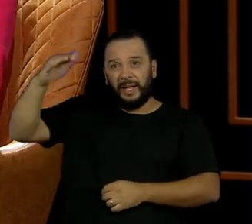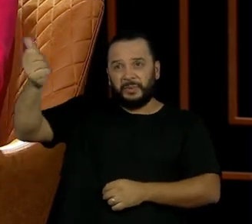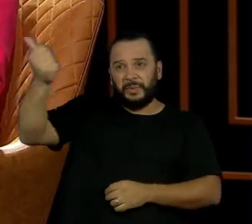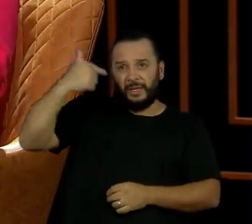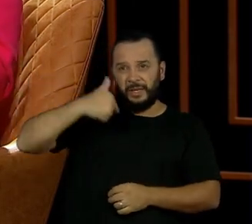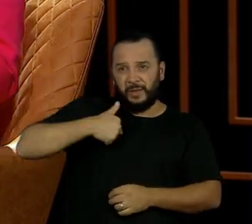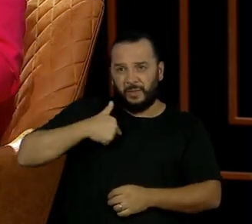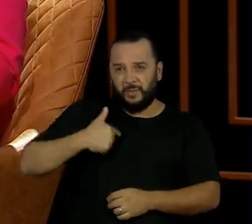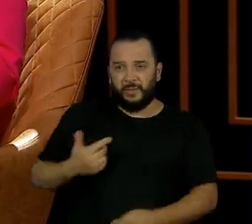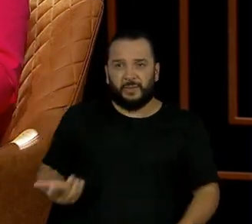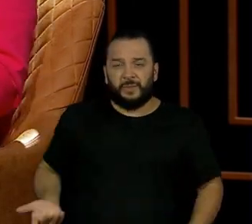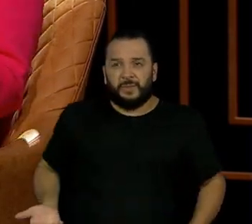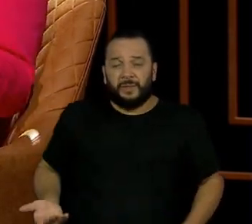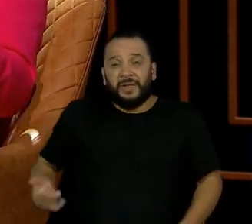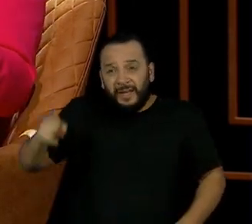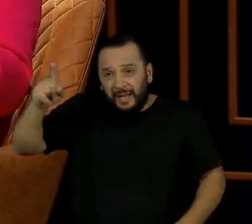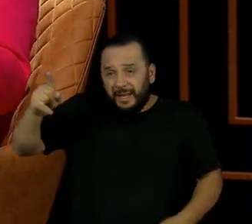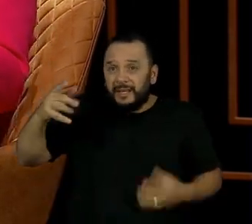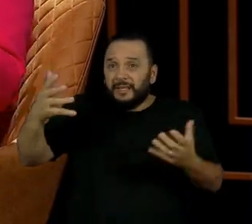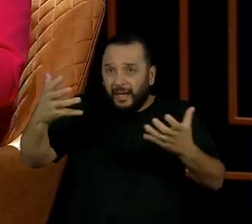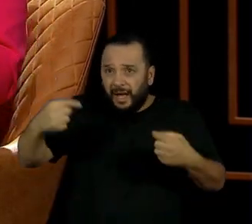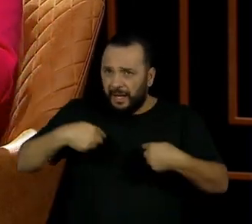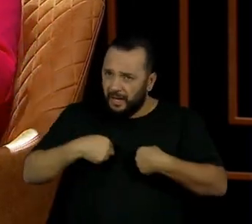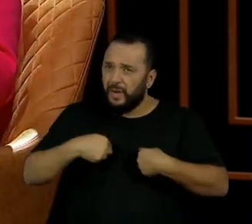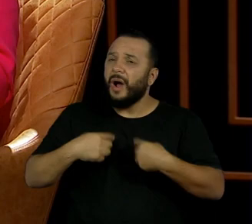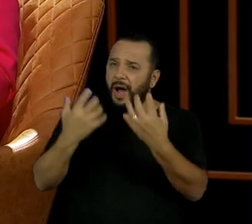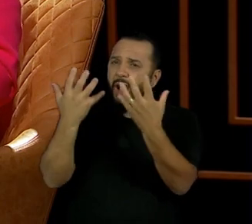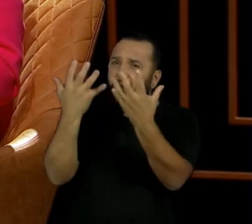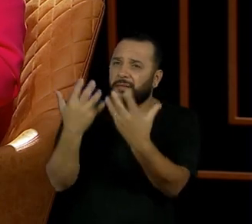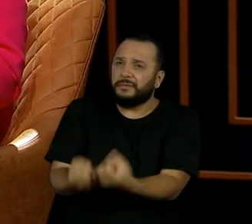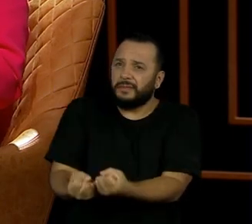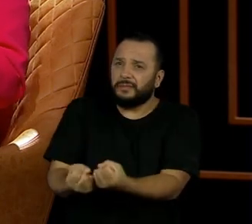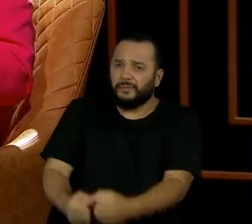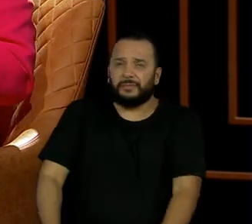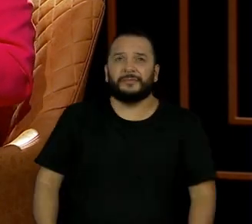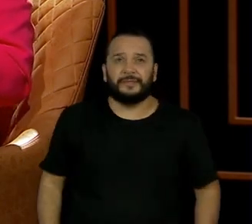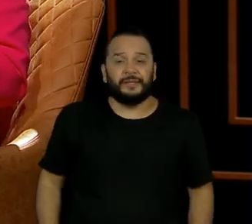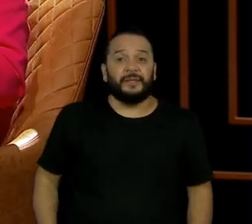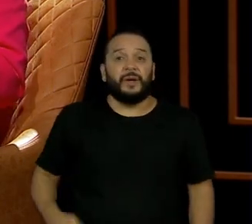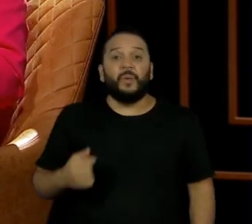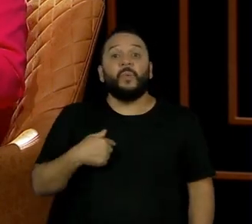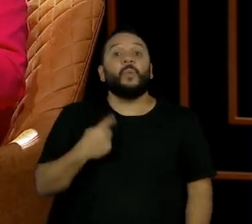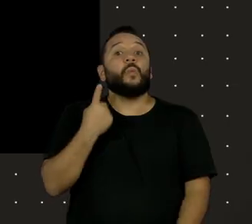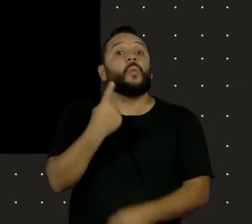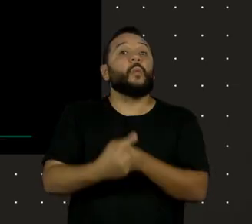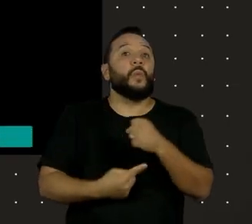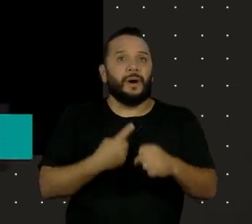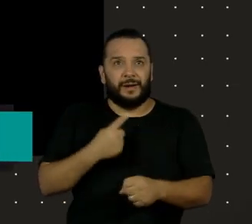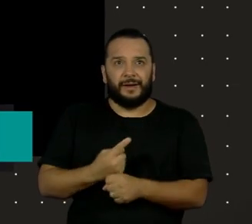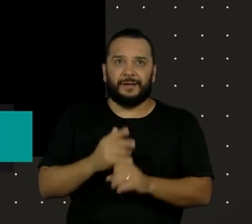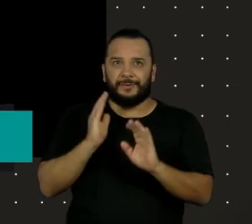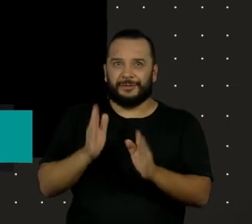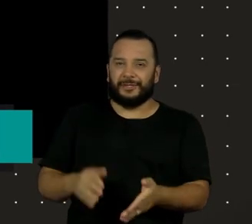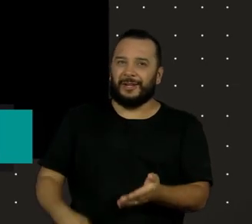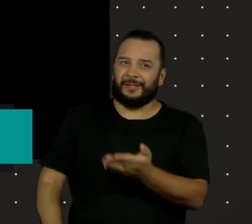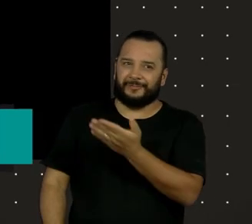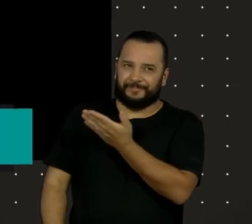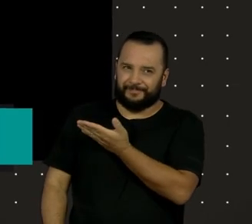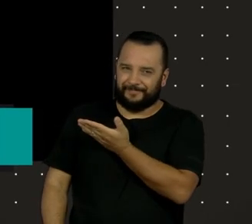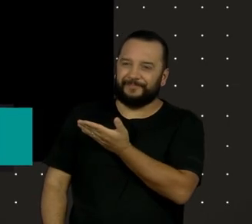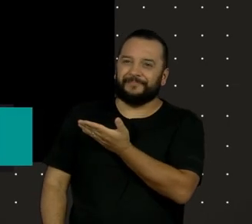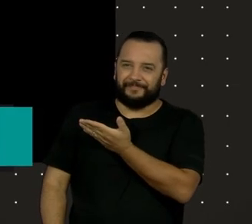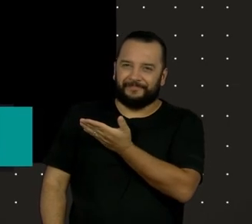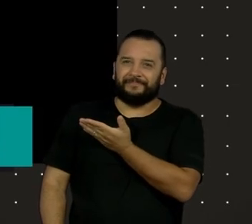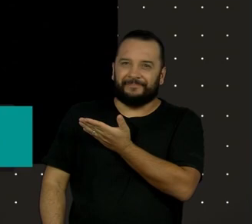este negócio então eu vou me jogar e foi assim Aí ficamos um ano em cartaz foi duro